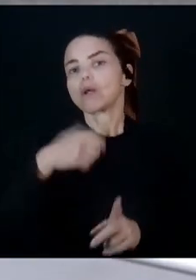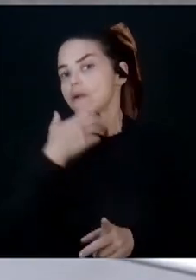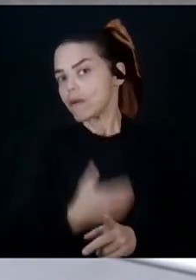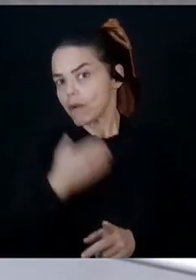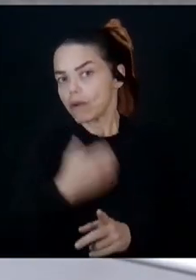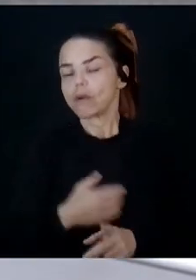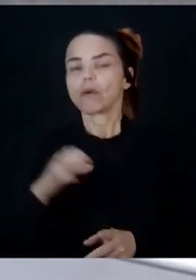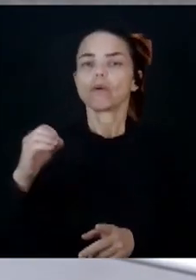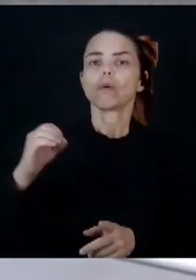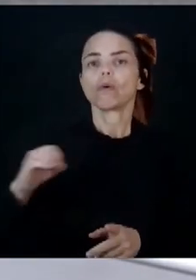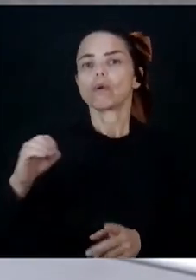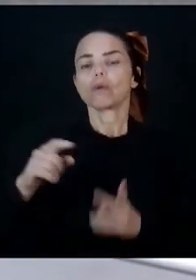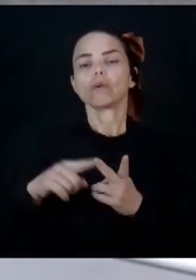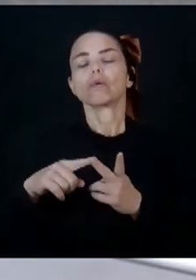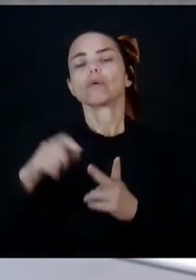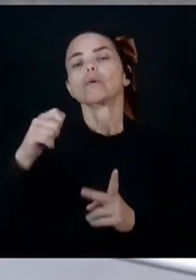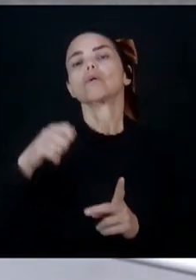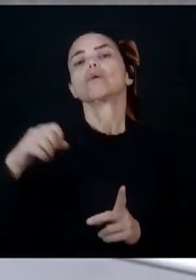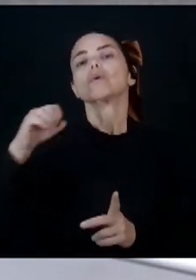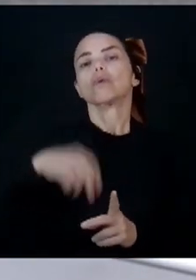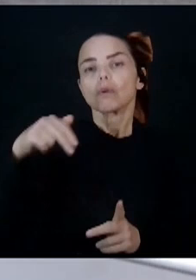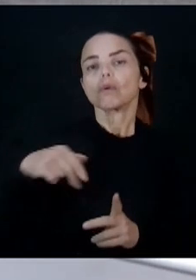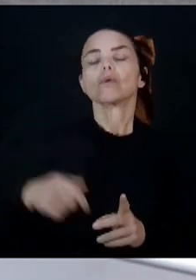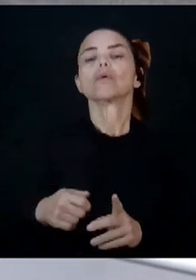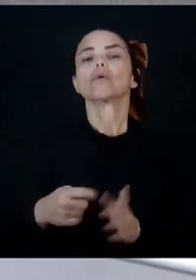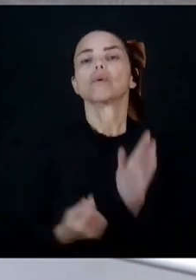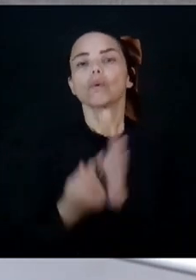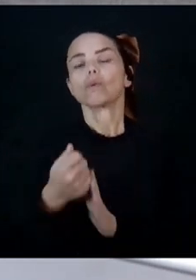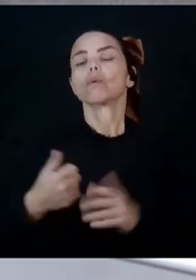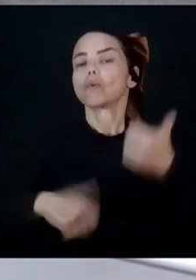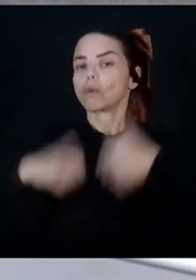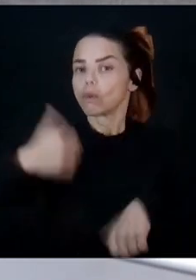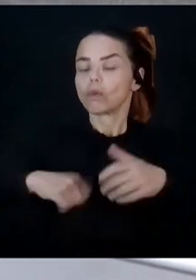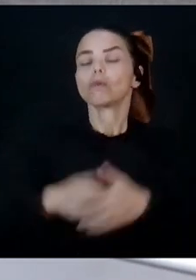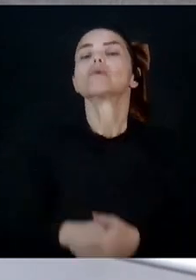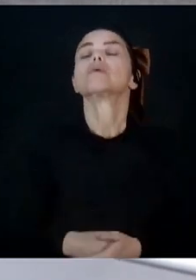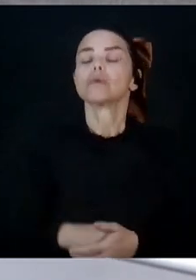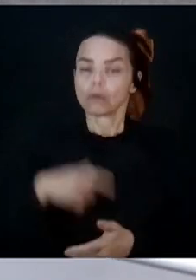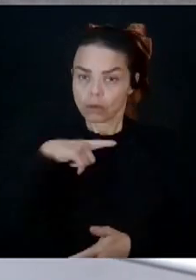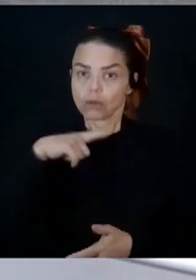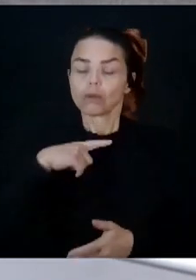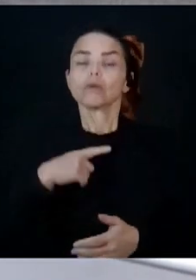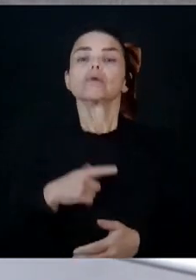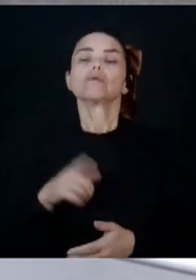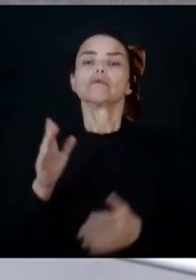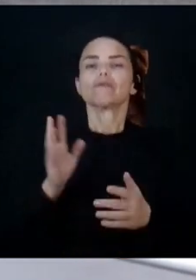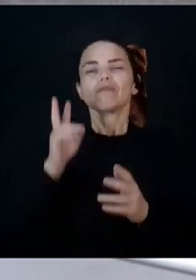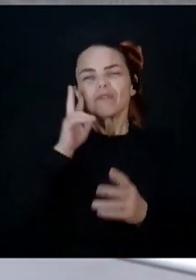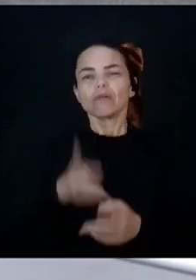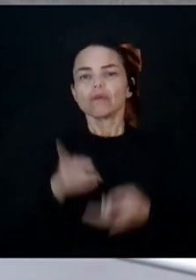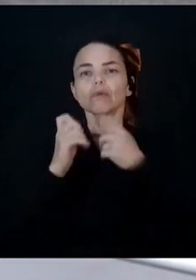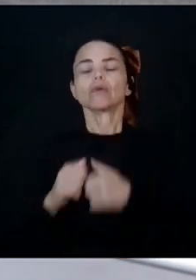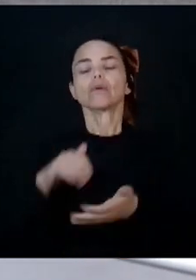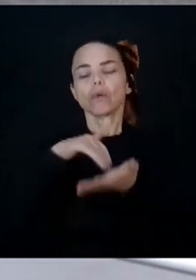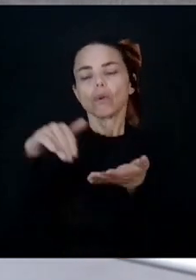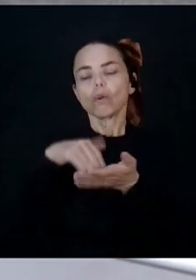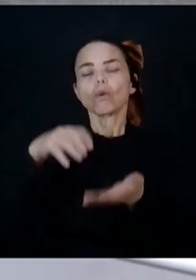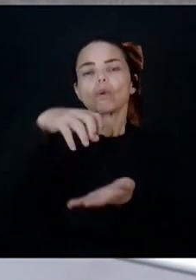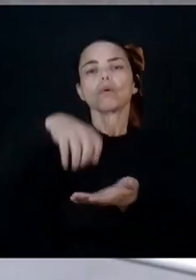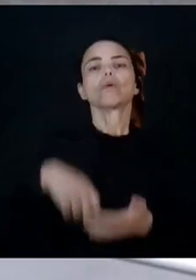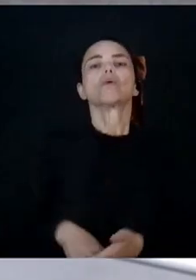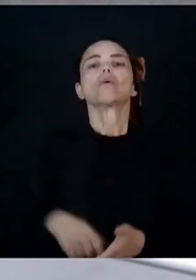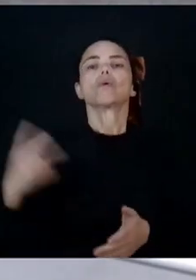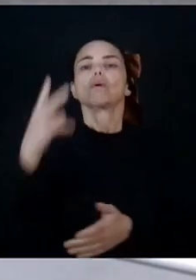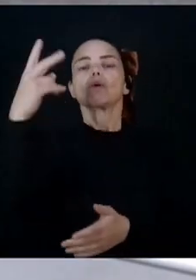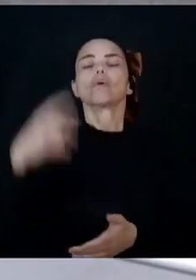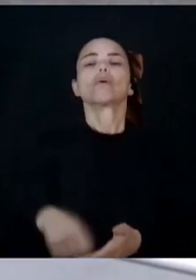novembro, virá para casa analisar o orçamento. Aí sim, nós estaremos definindo secretaria por secretaria os valores reais de uso para